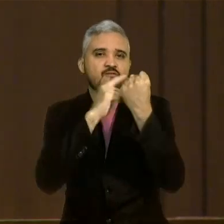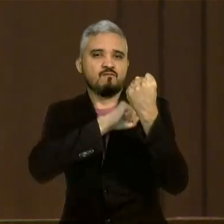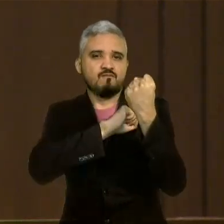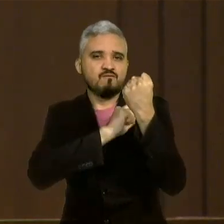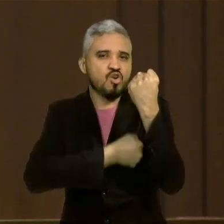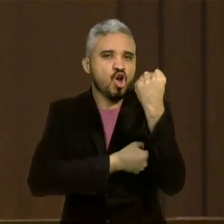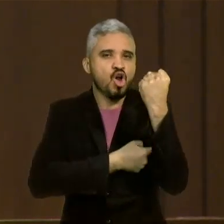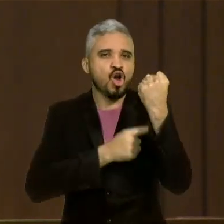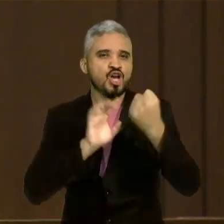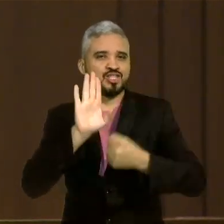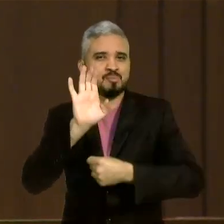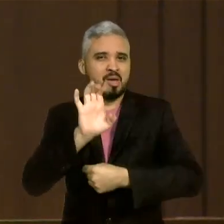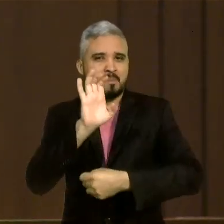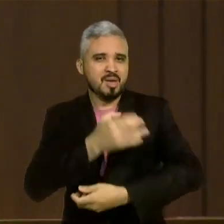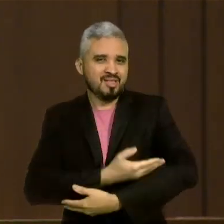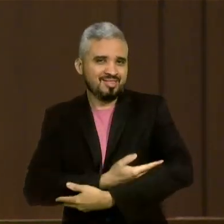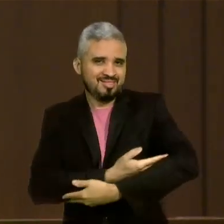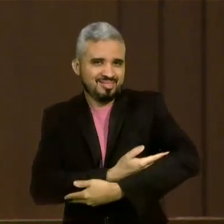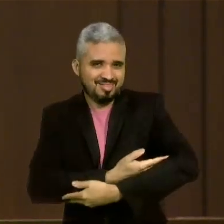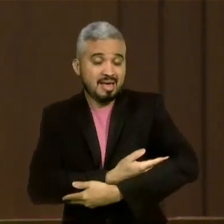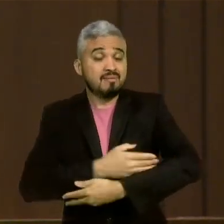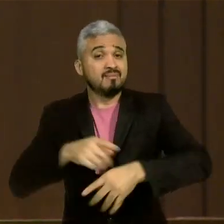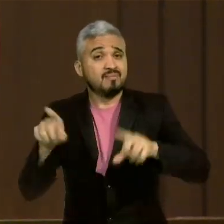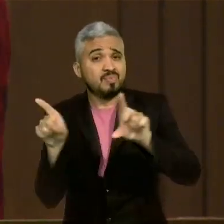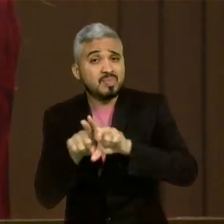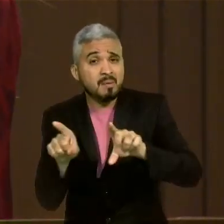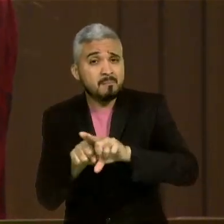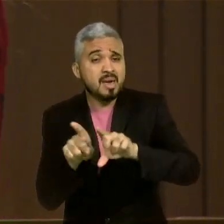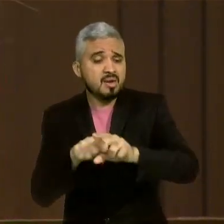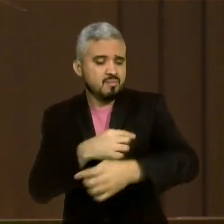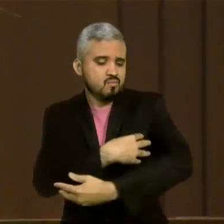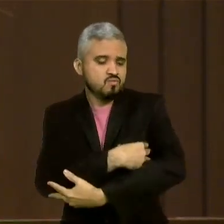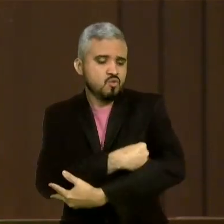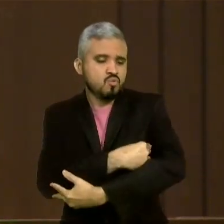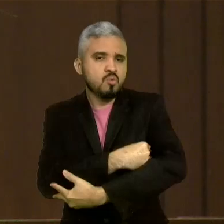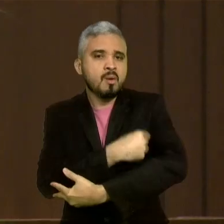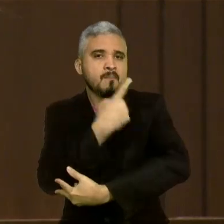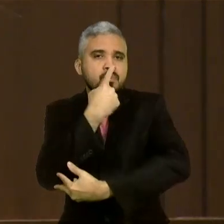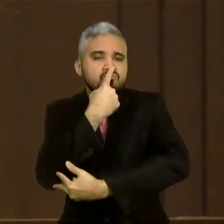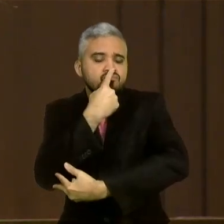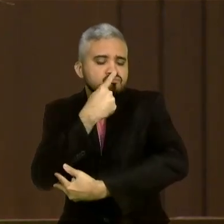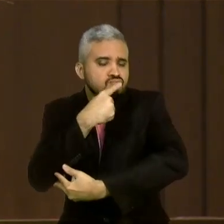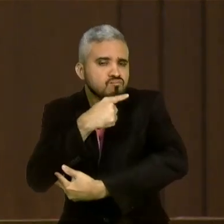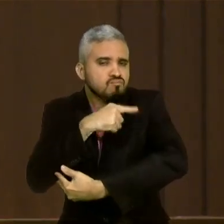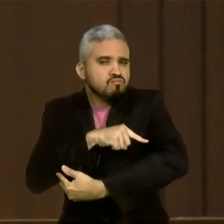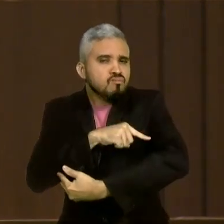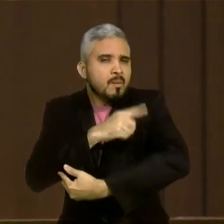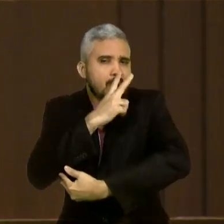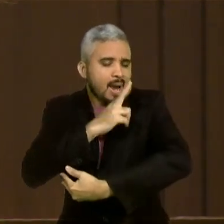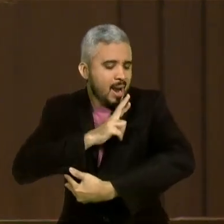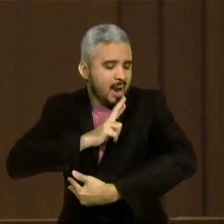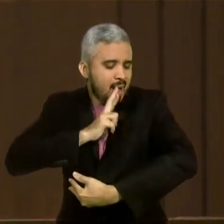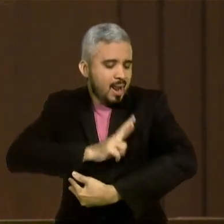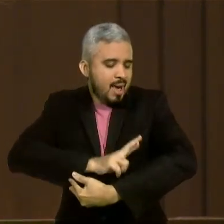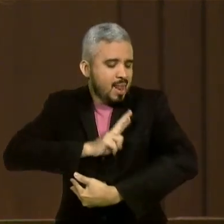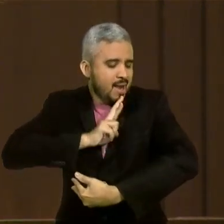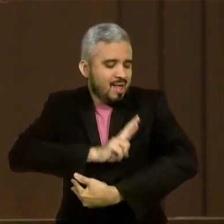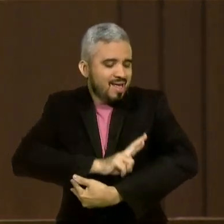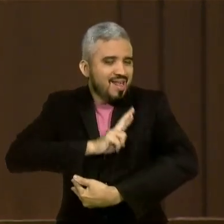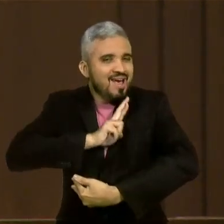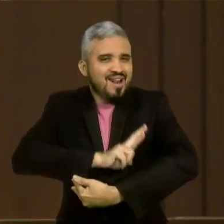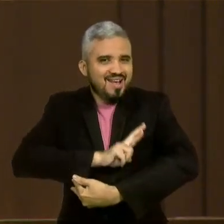dos bebês, como também para o vínculo afetivo que se cria, e também para aquelas que, por